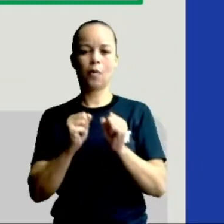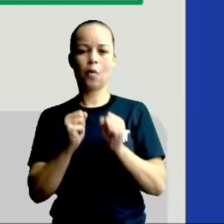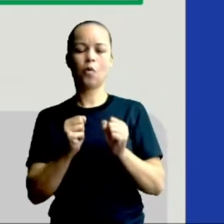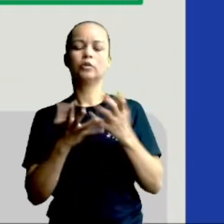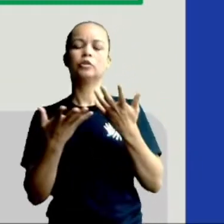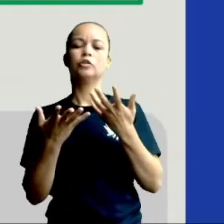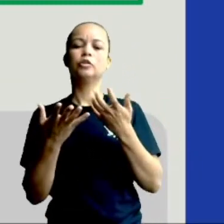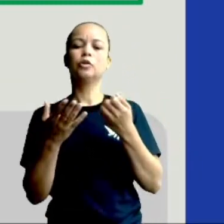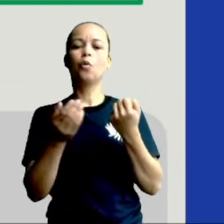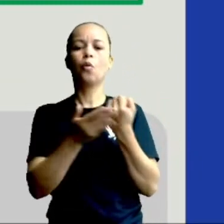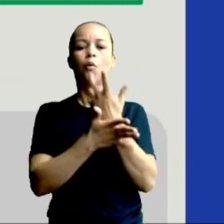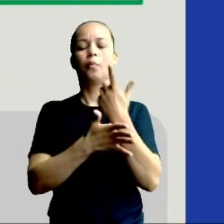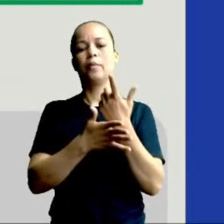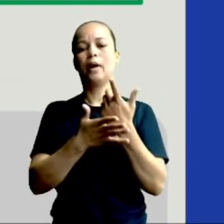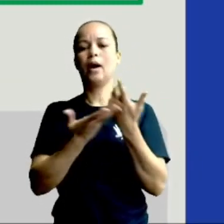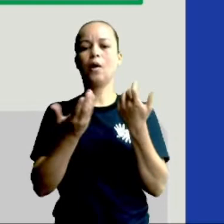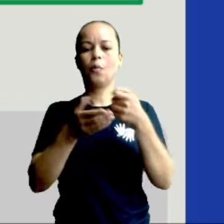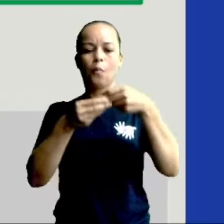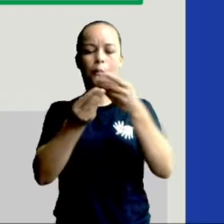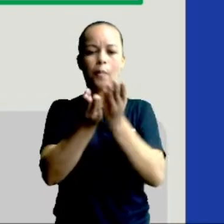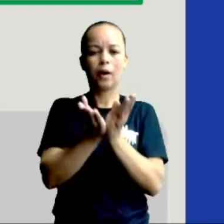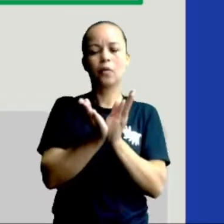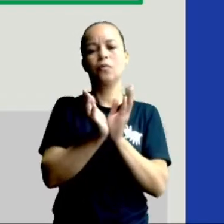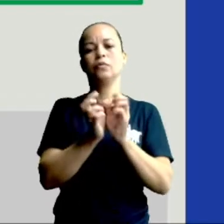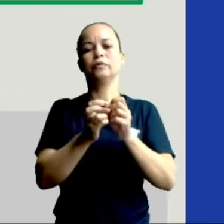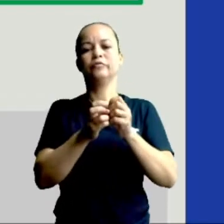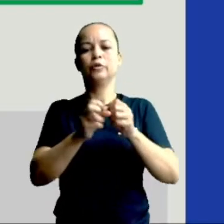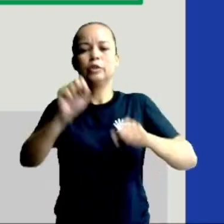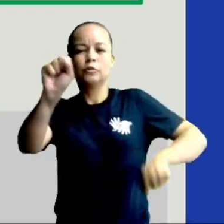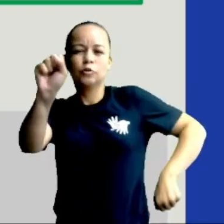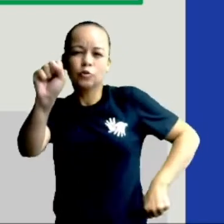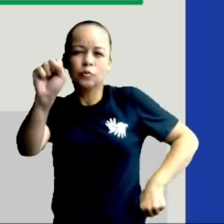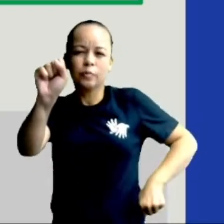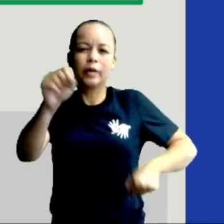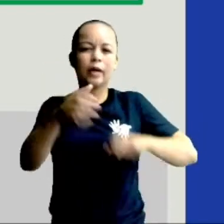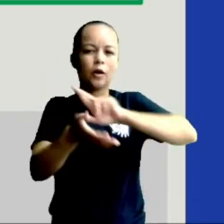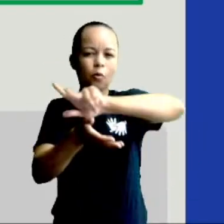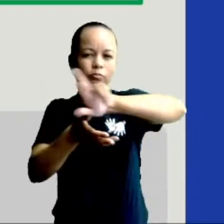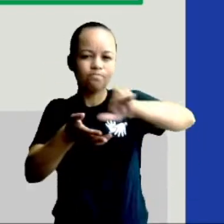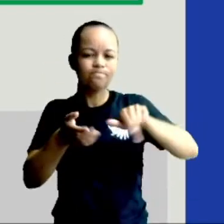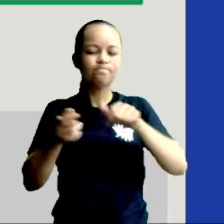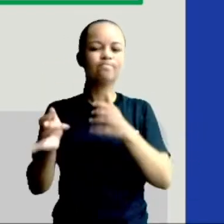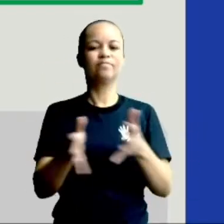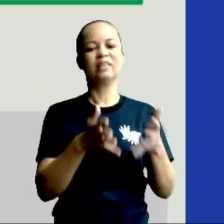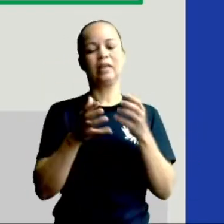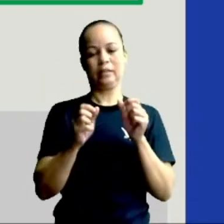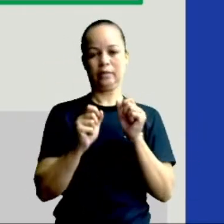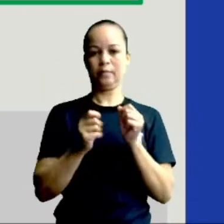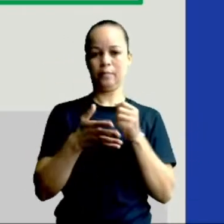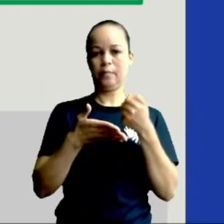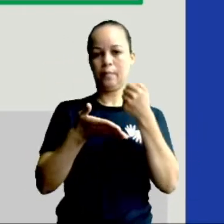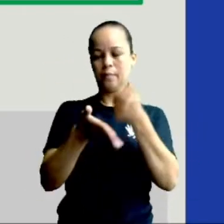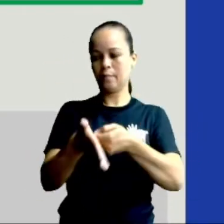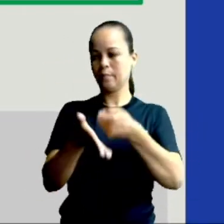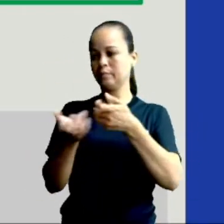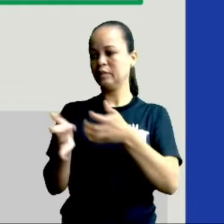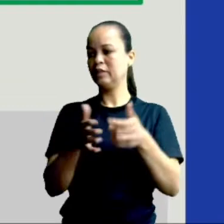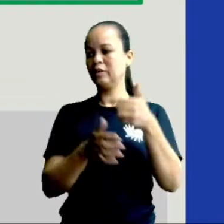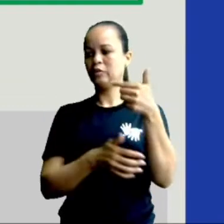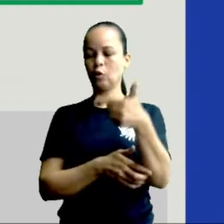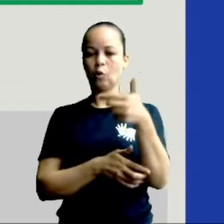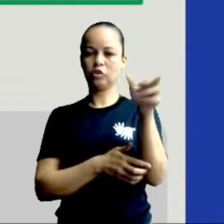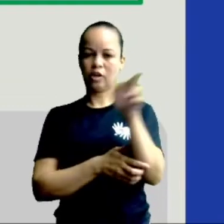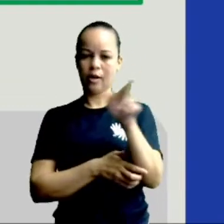de super-heróis que custa o triplo desse preço. Paga esse valor ao caixa. E aí olha a